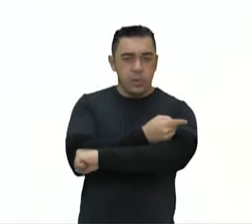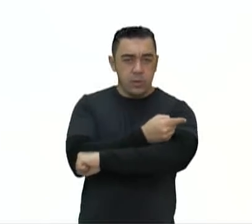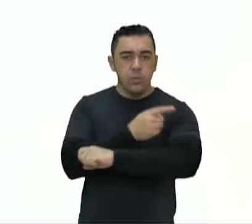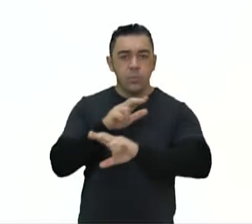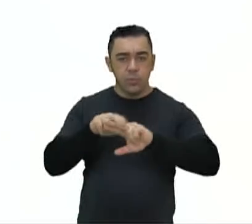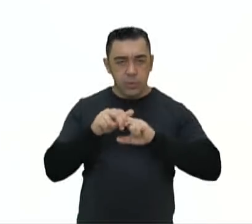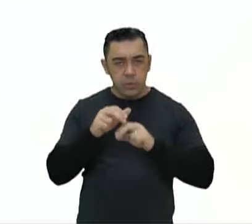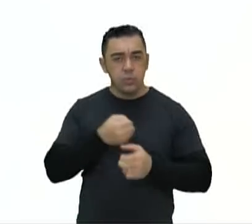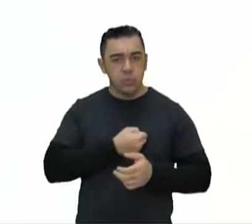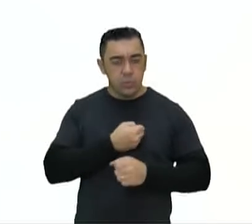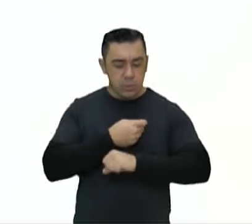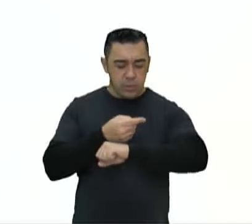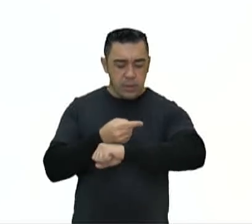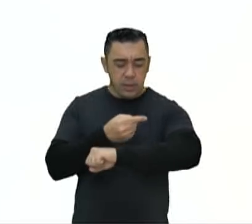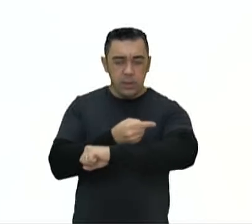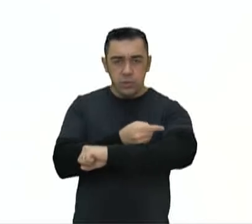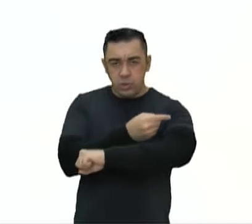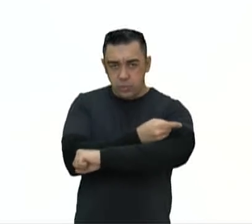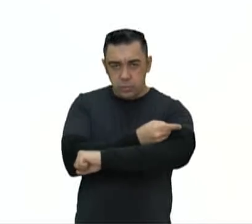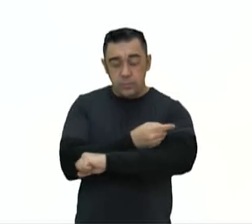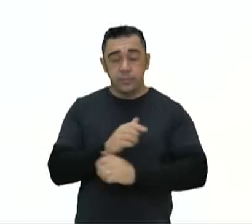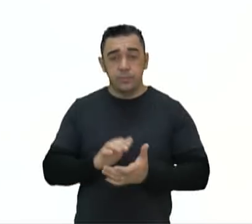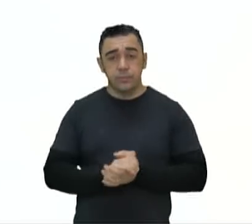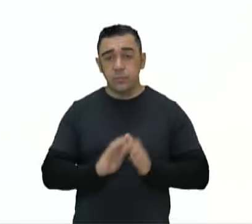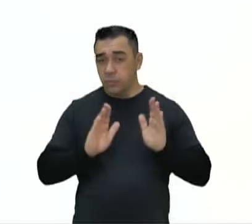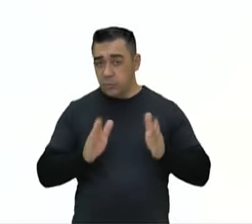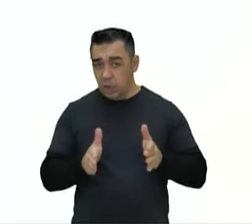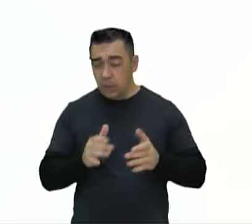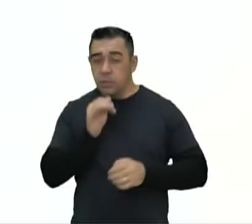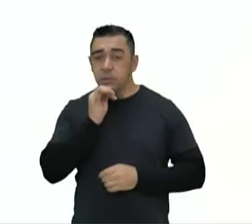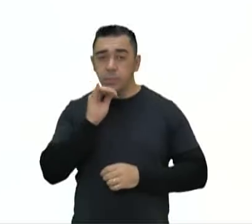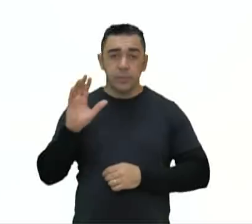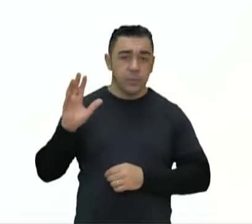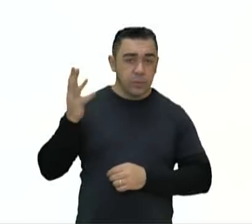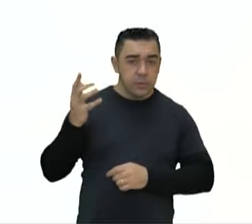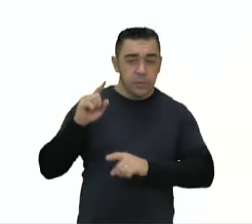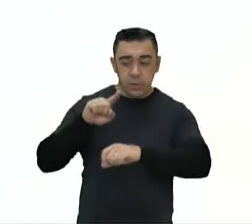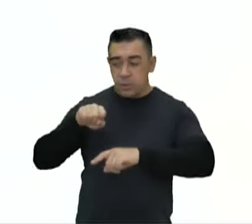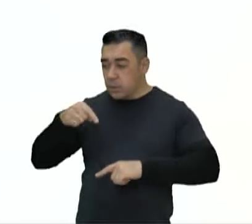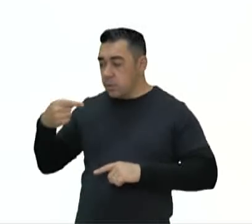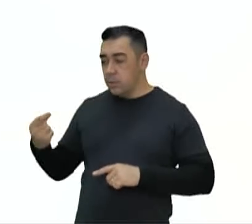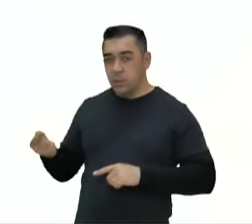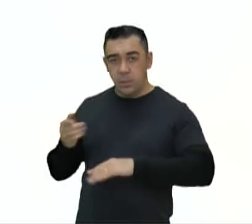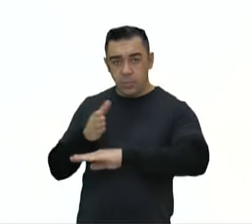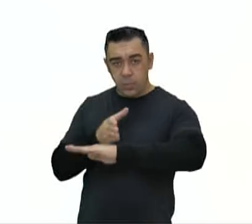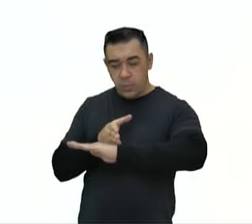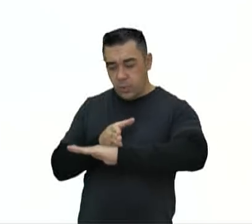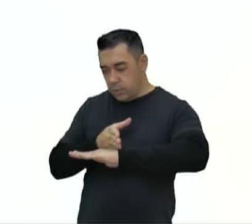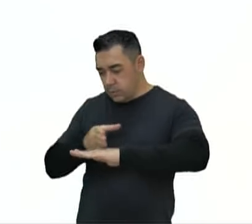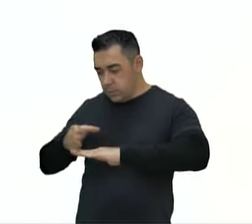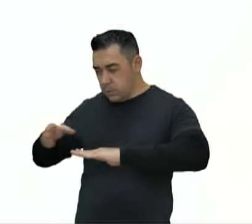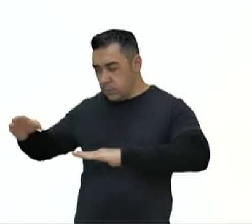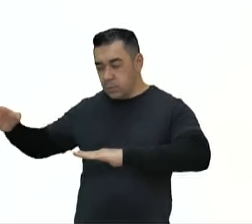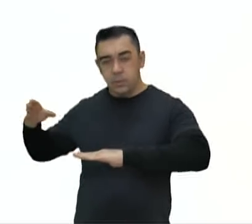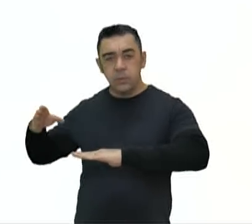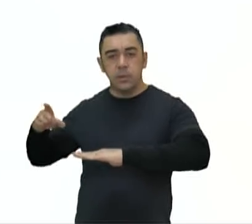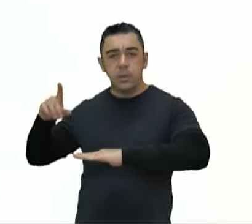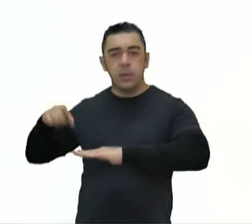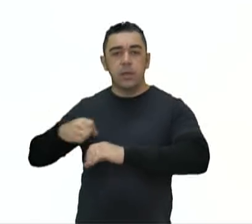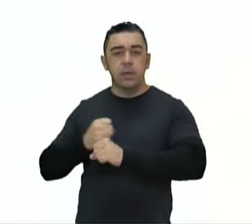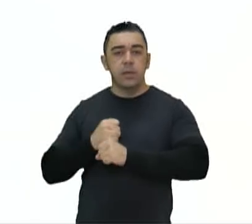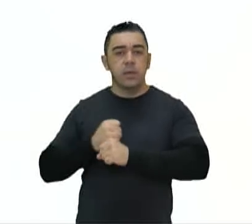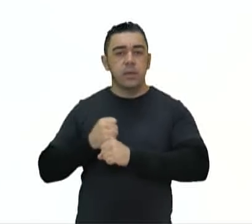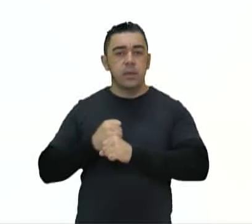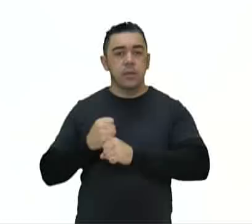números negativos. Já os fatos acontecidos depois de Cristo têm os anos indicados